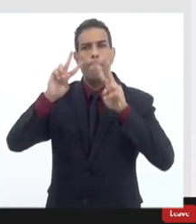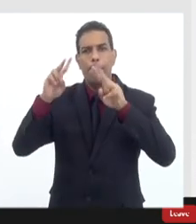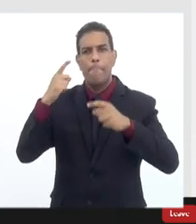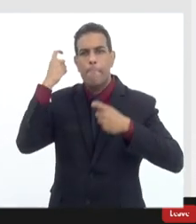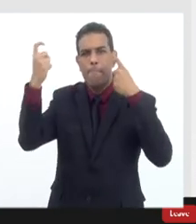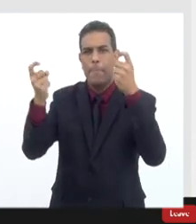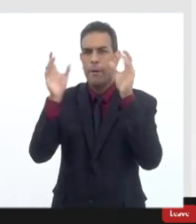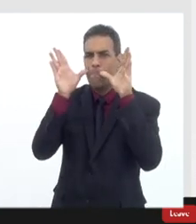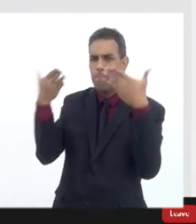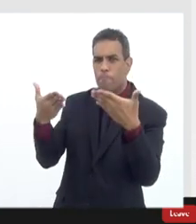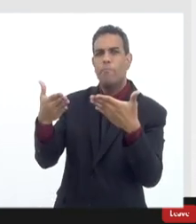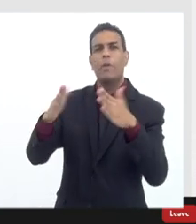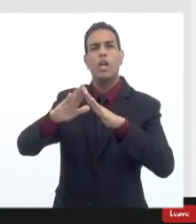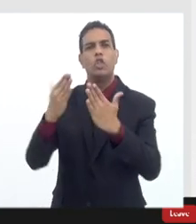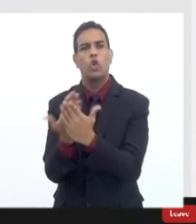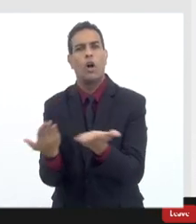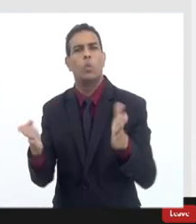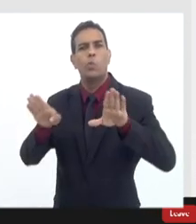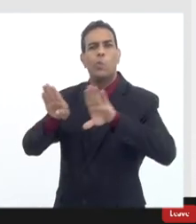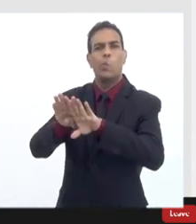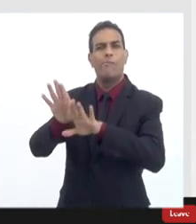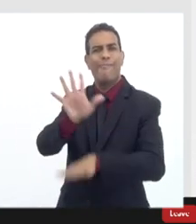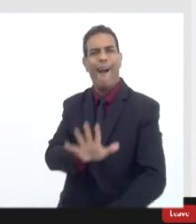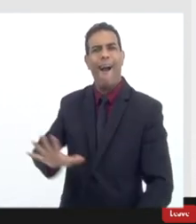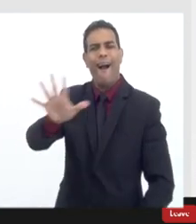chama muito a atenção, né?